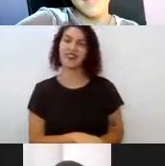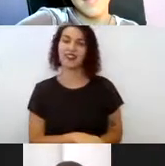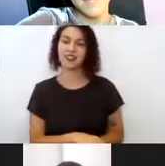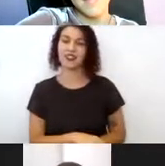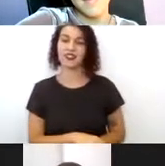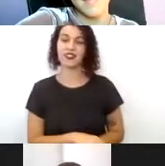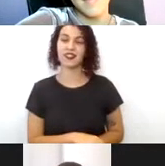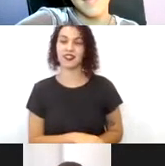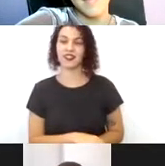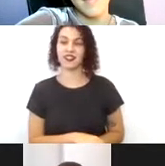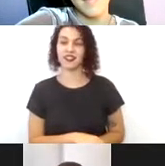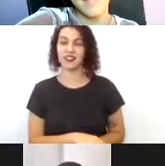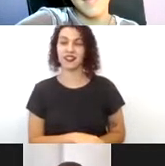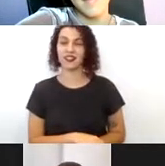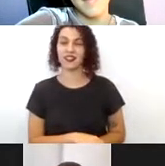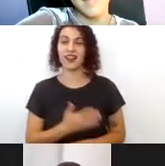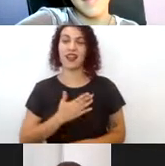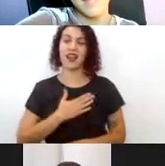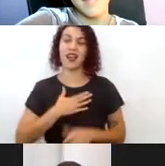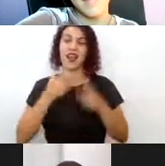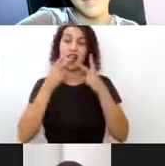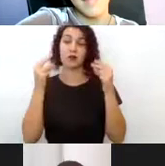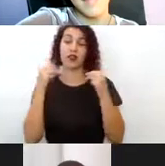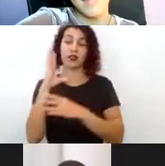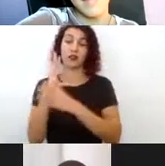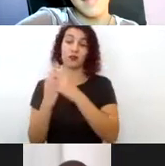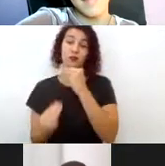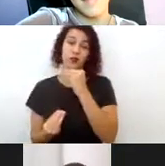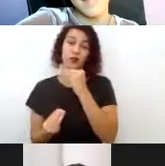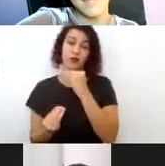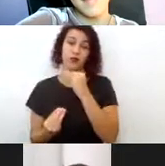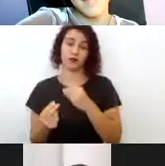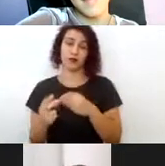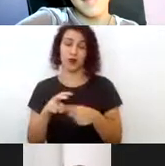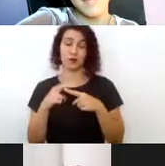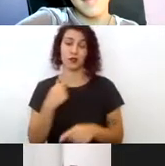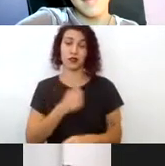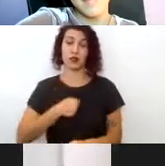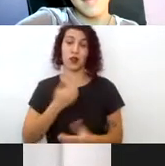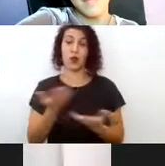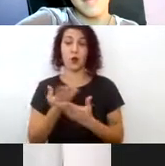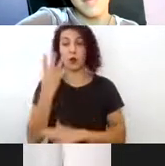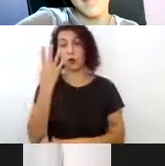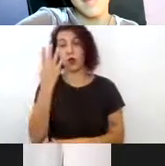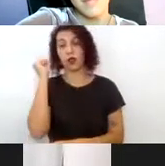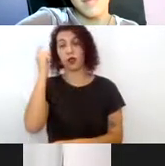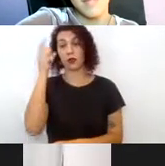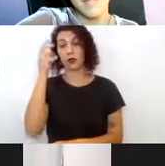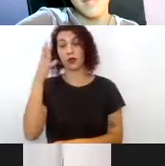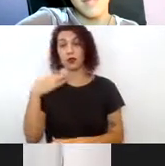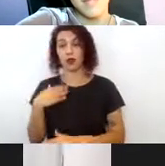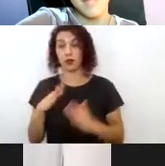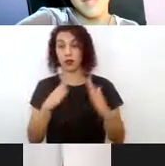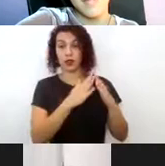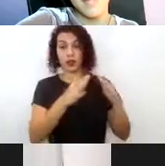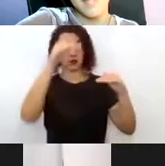eu tenho que falar de gato gente porque a minha gata tá fugida ela está no cio e hoje Quatro horas da manhã ela chegou e ficou no telhado